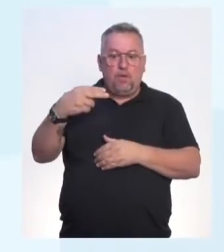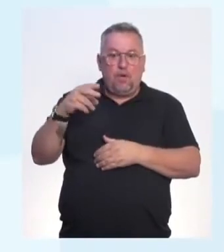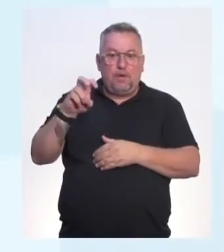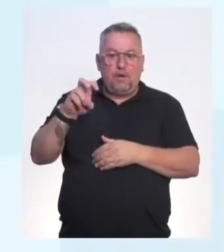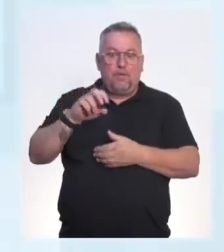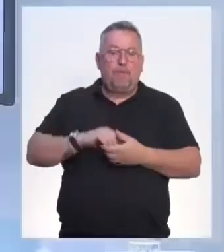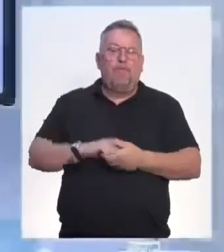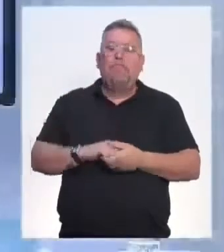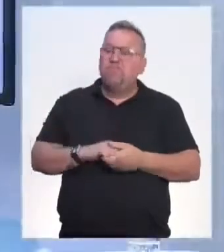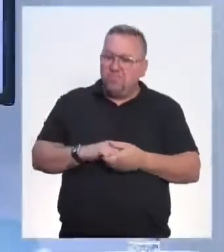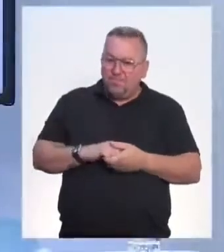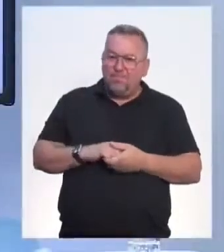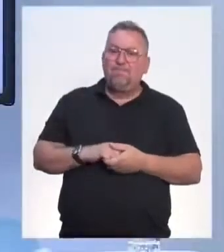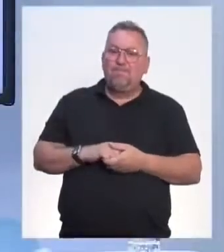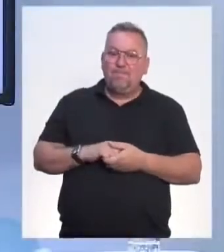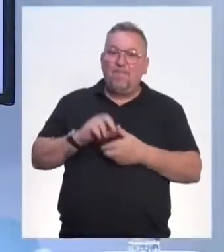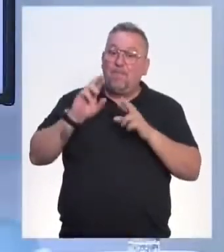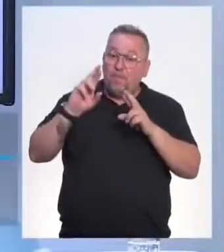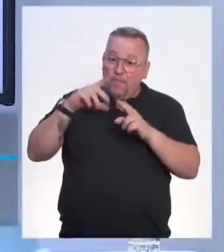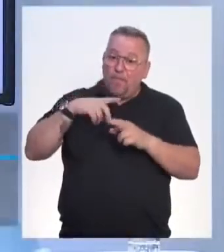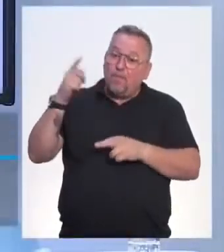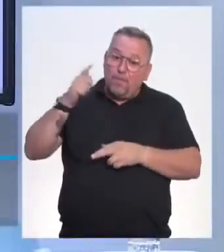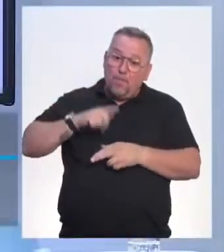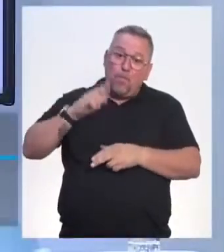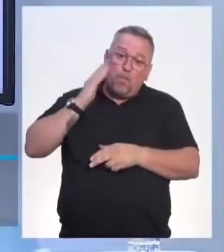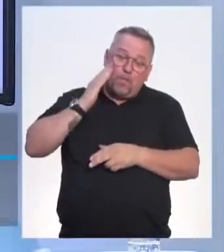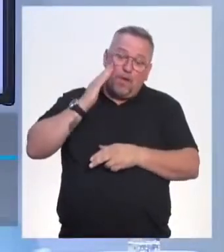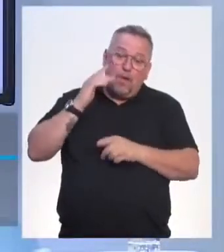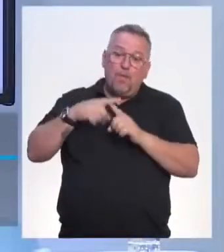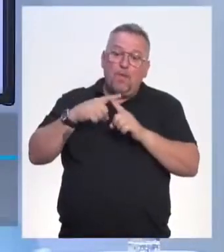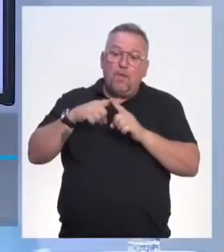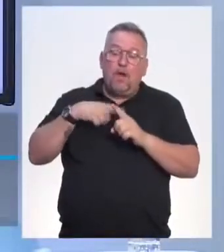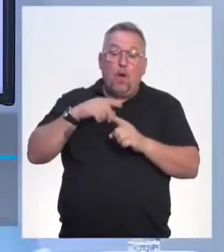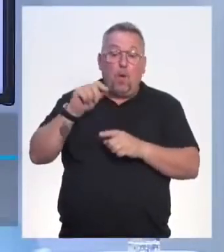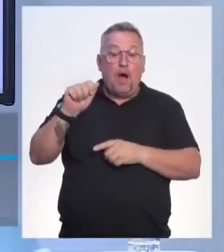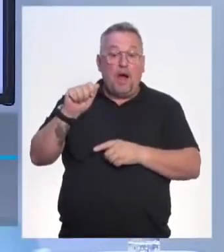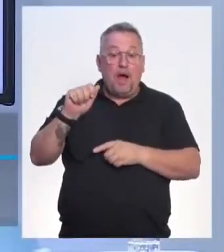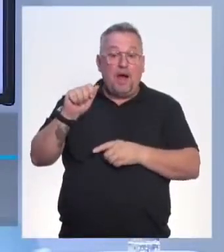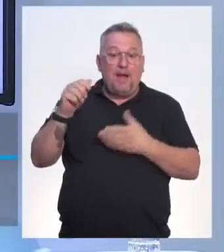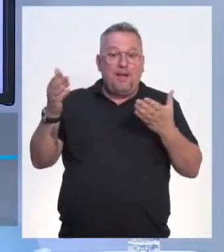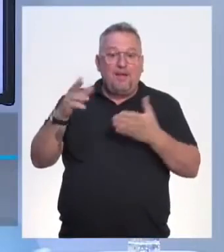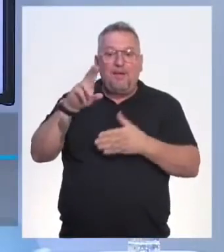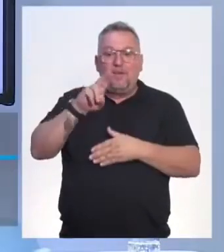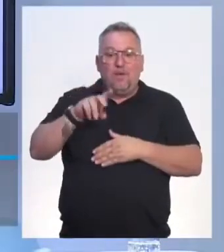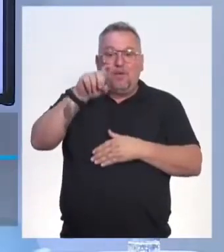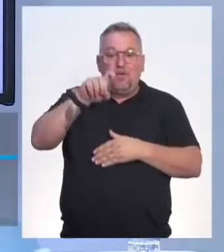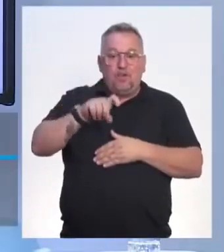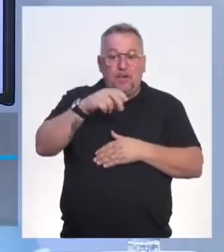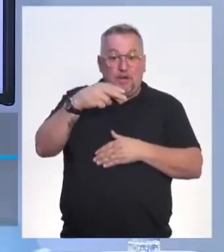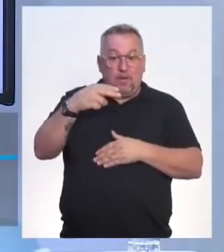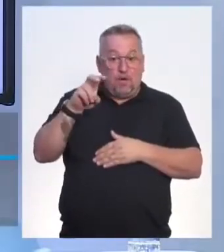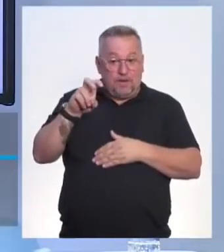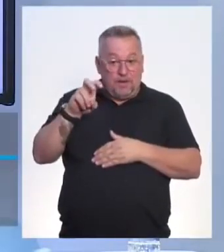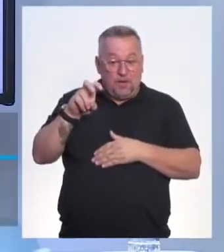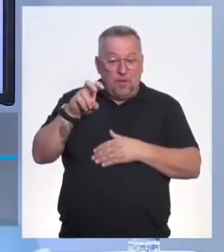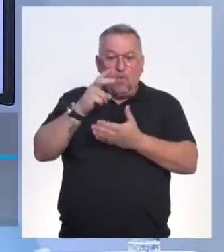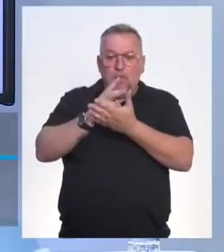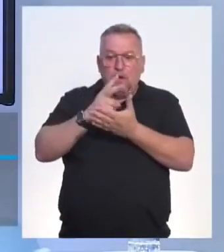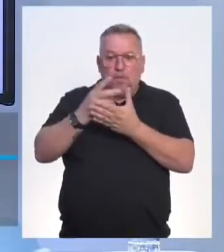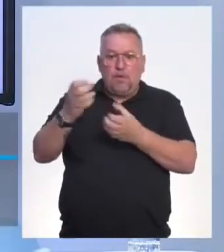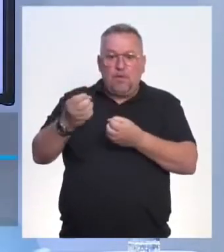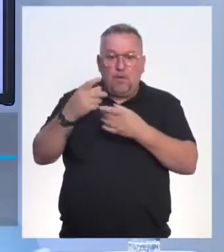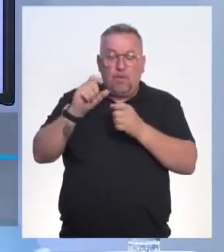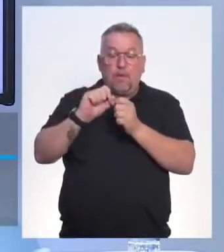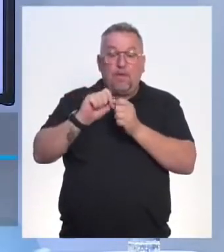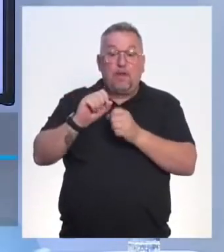certo? Muito bem. Espero que você tenha entendido essa parte, porque esse era o item A. Agora eu vou usar esse x igual a 5, vou usar a mesma informação para